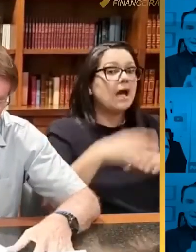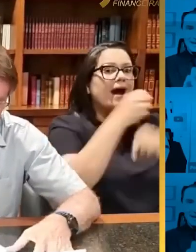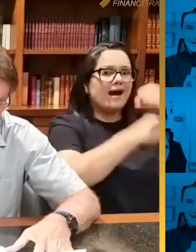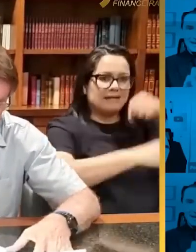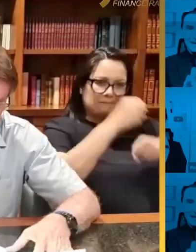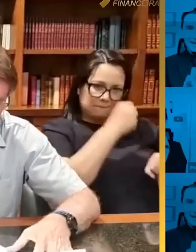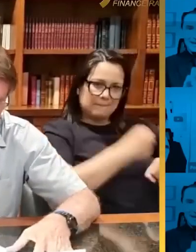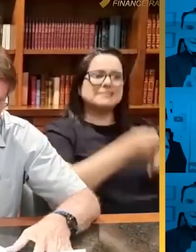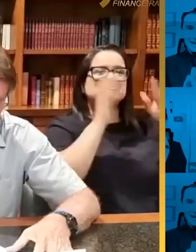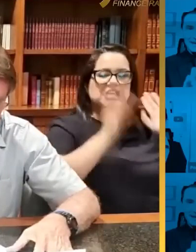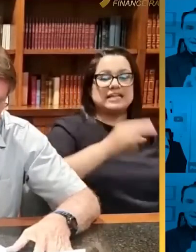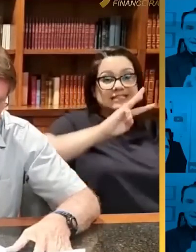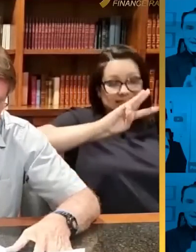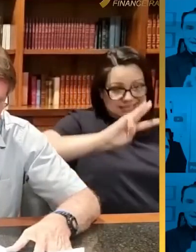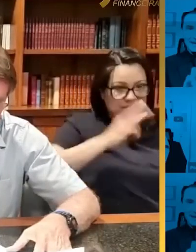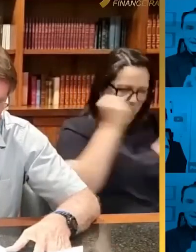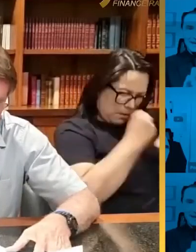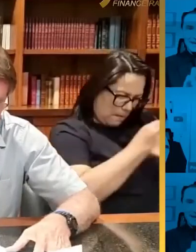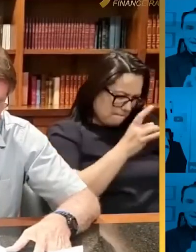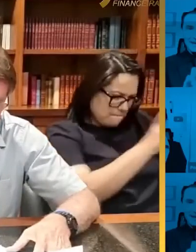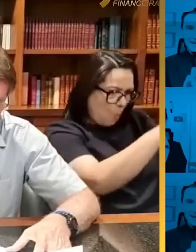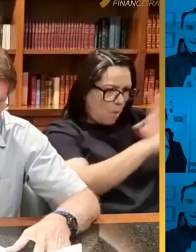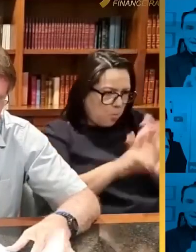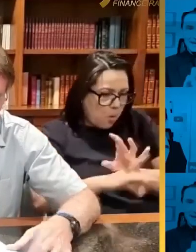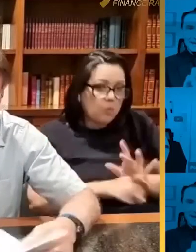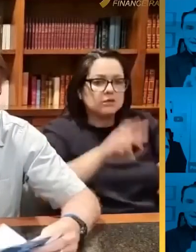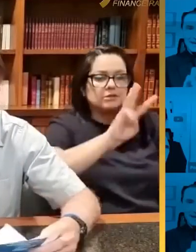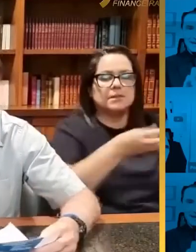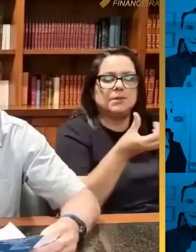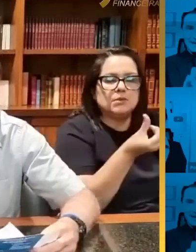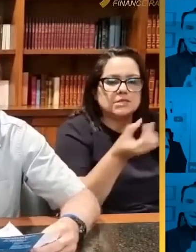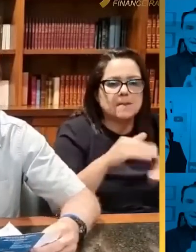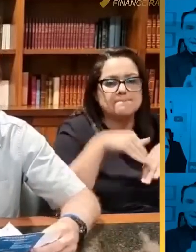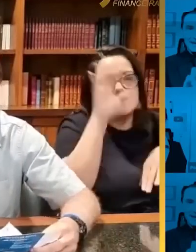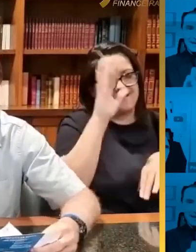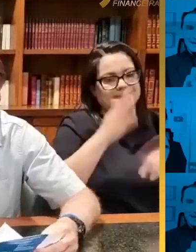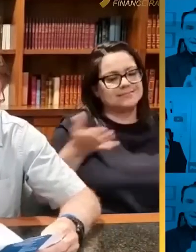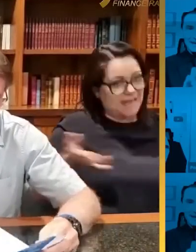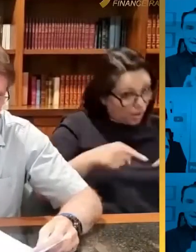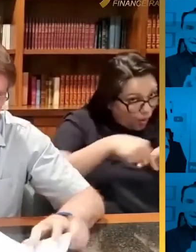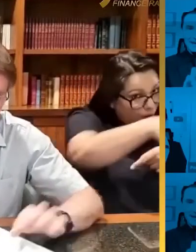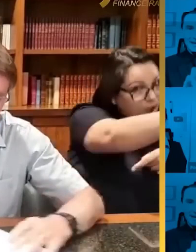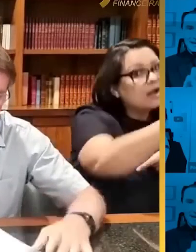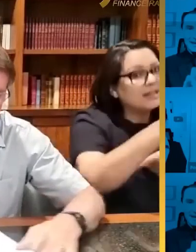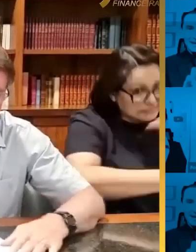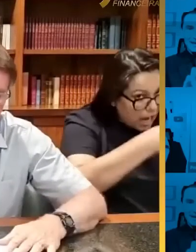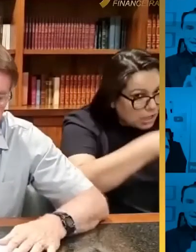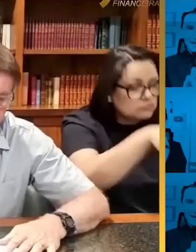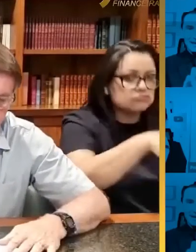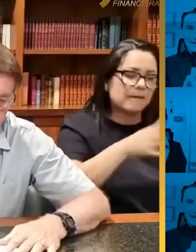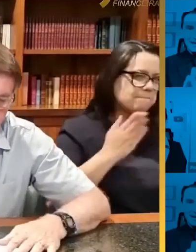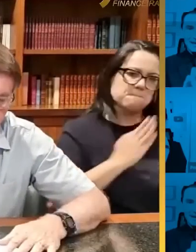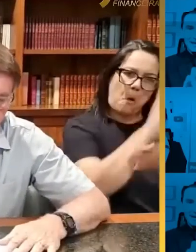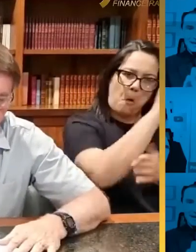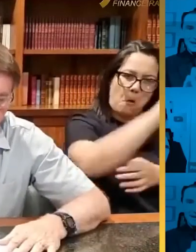entregou mais de 3.600 obras. Eu acho que esse ano a gente já bateu um novo recorde até agora,